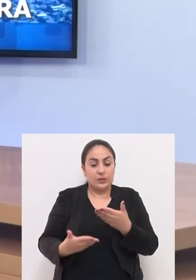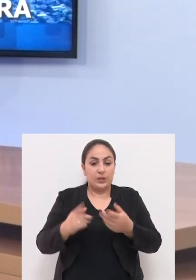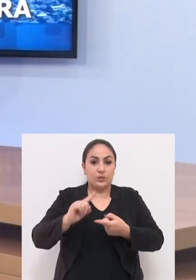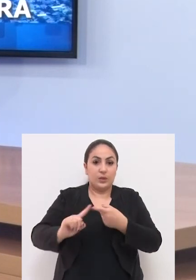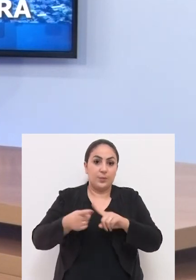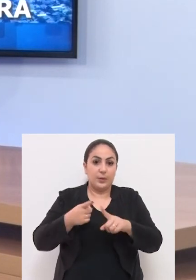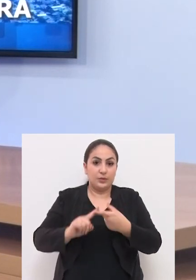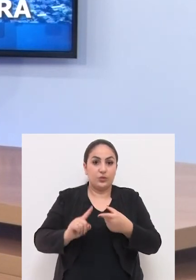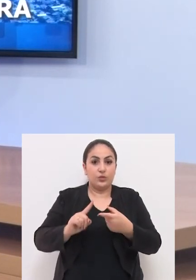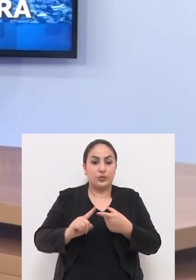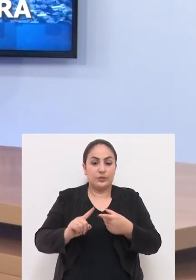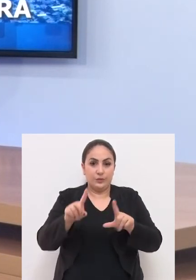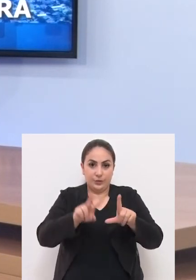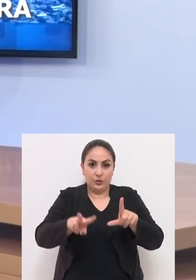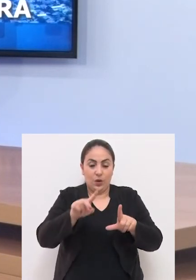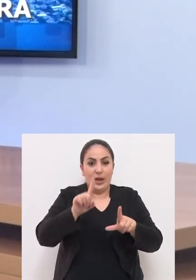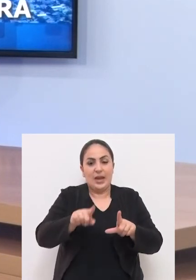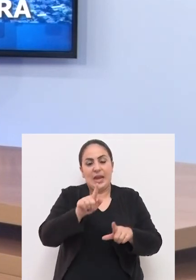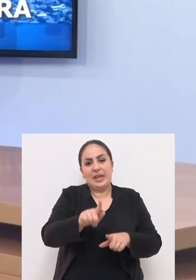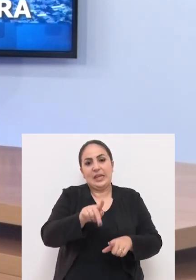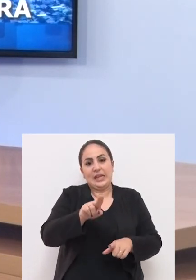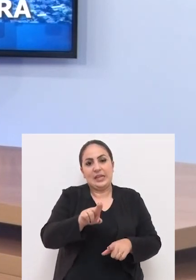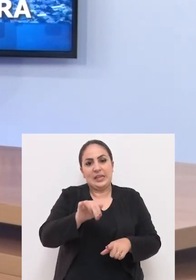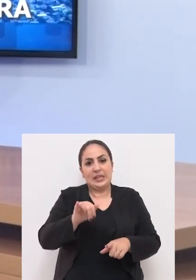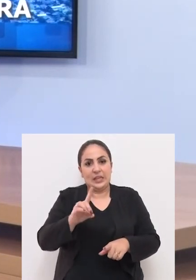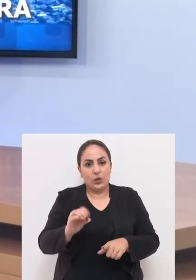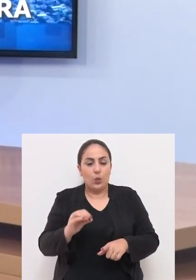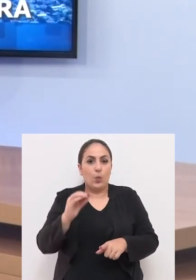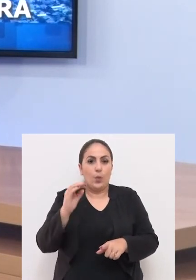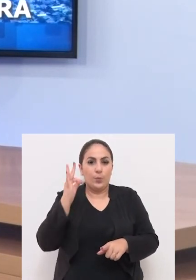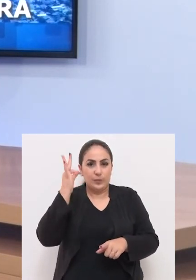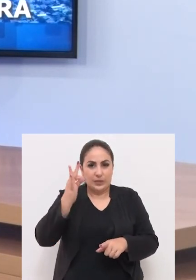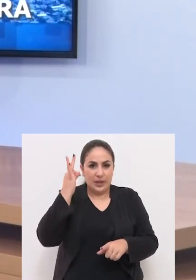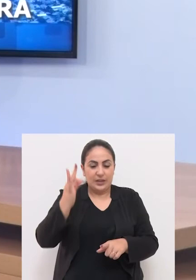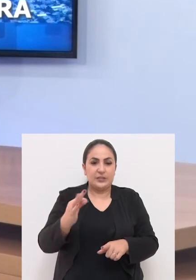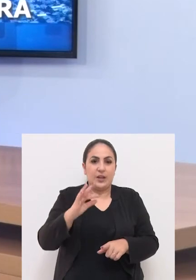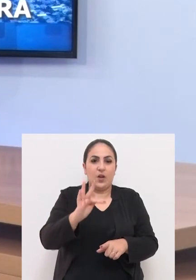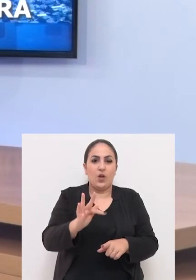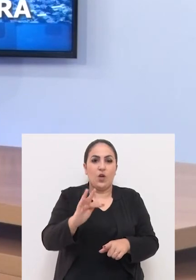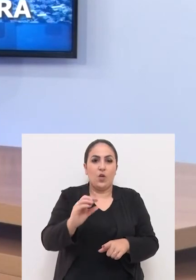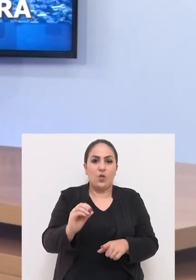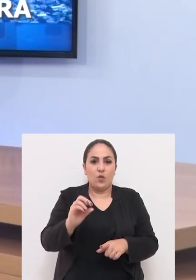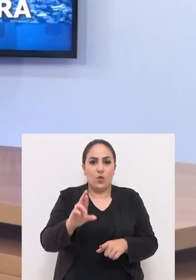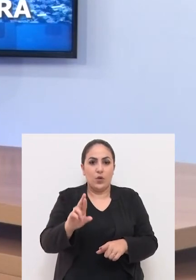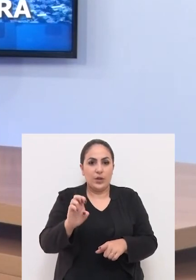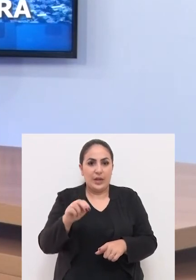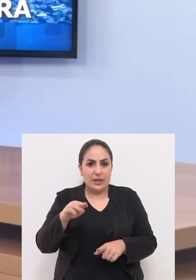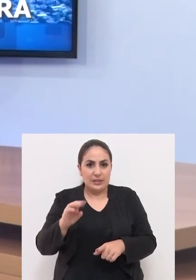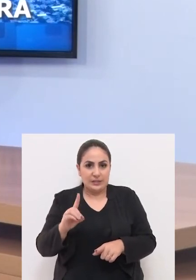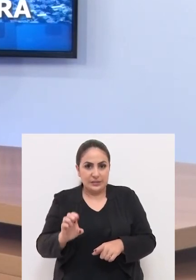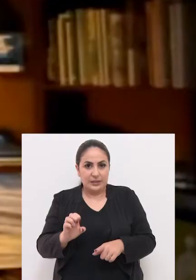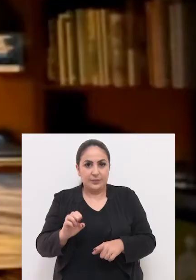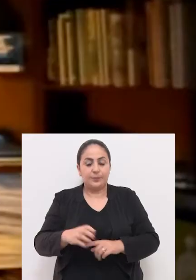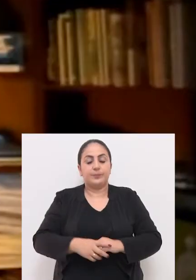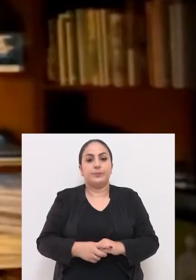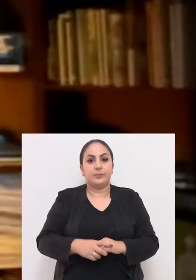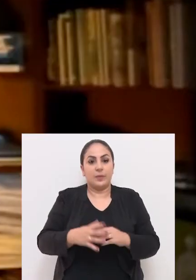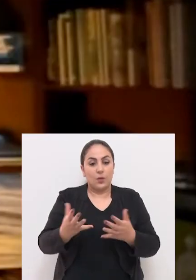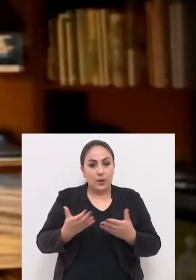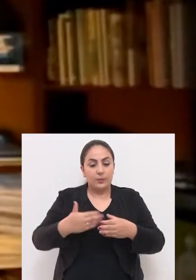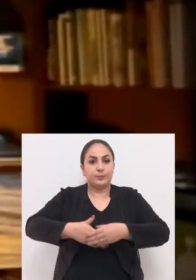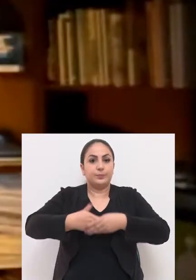dos convidados do debate virtual será Guido Palomba, psiquiatra forense renomado no país. Eu